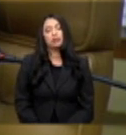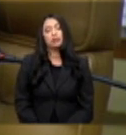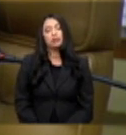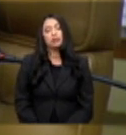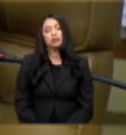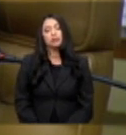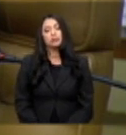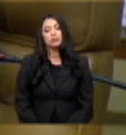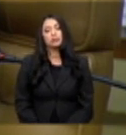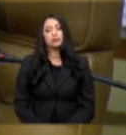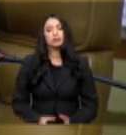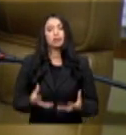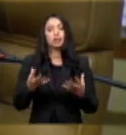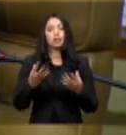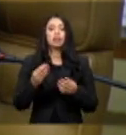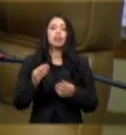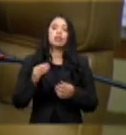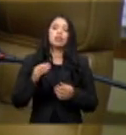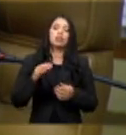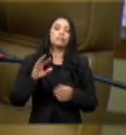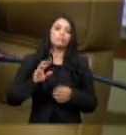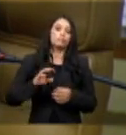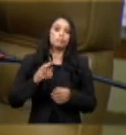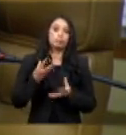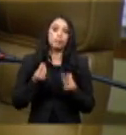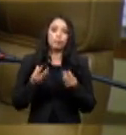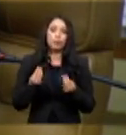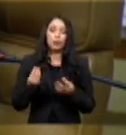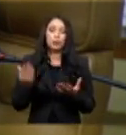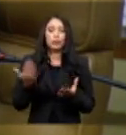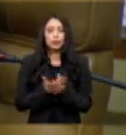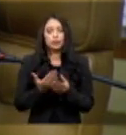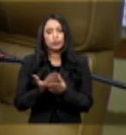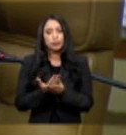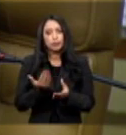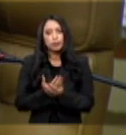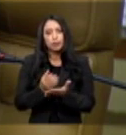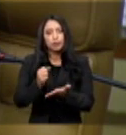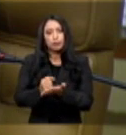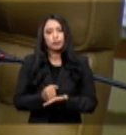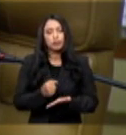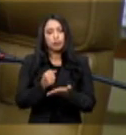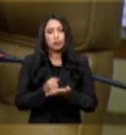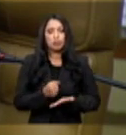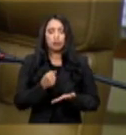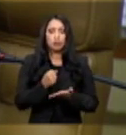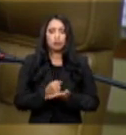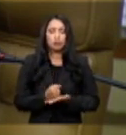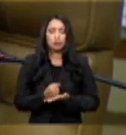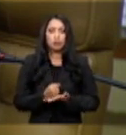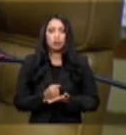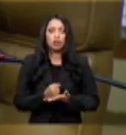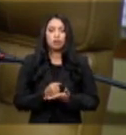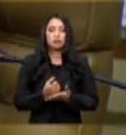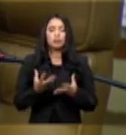algumas centenas de documentos, memoriais, pareceres eminentíssimos que foram trazidos aos autos, muitas